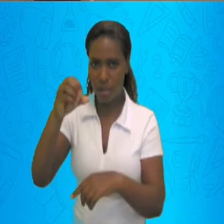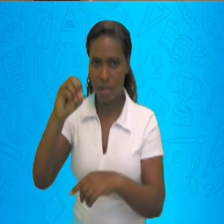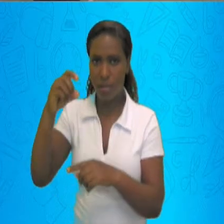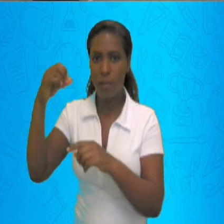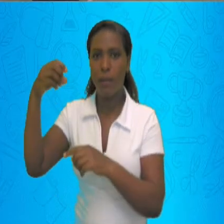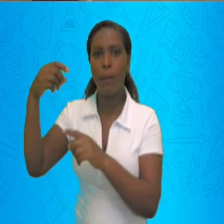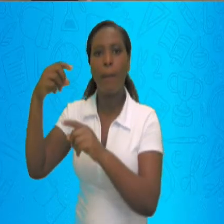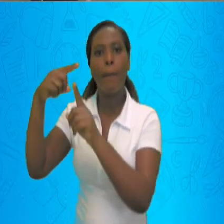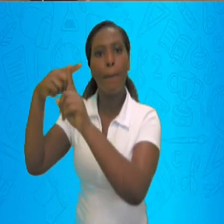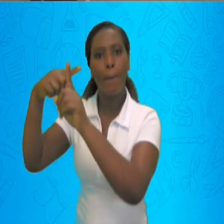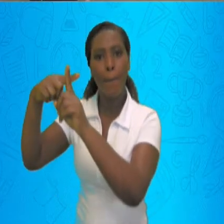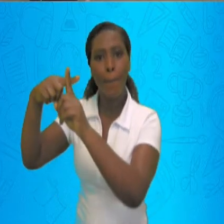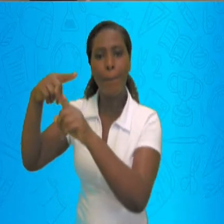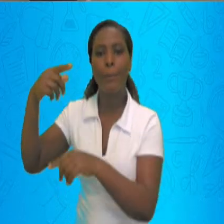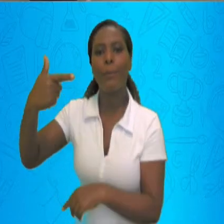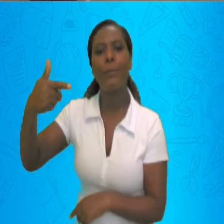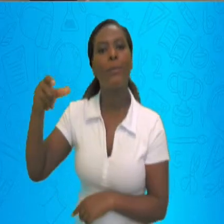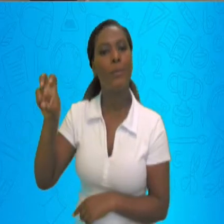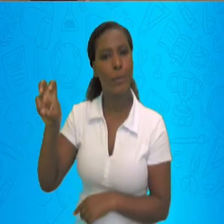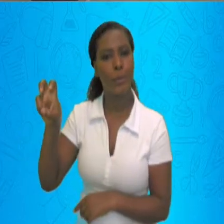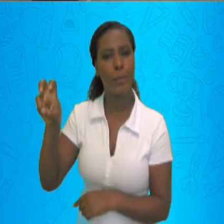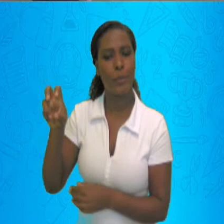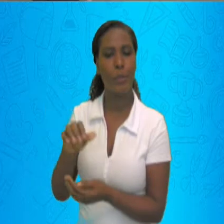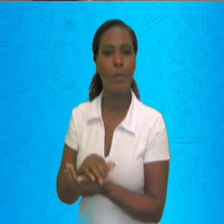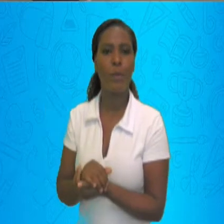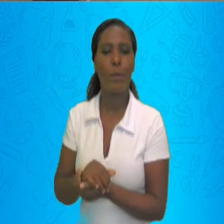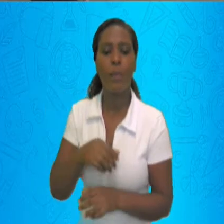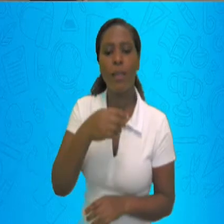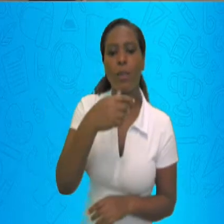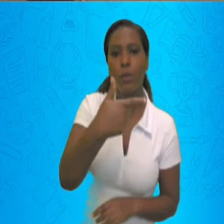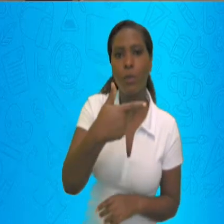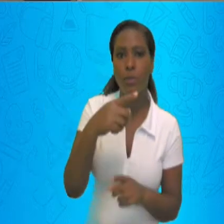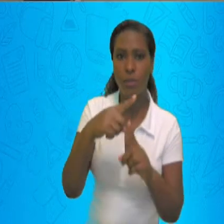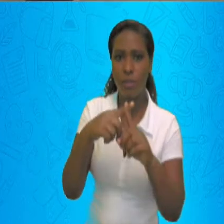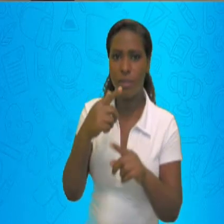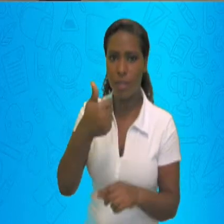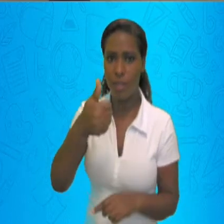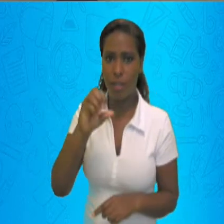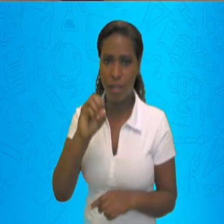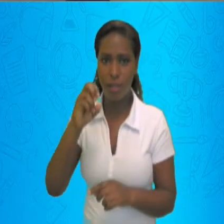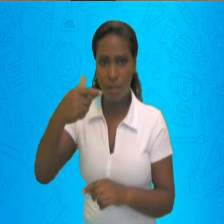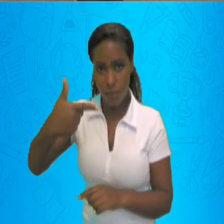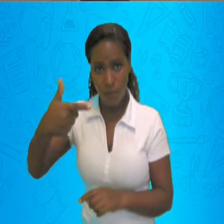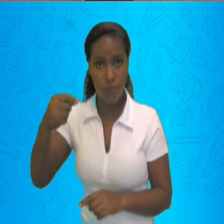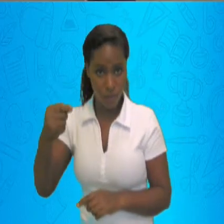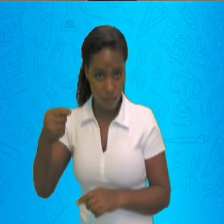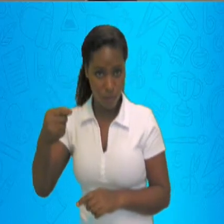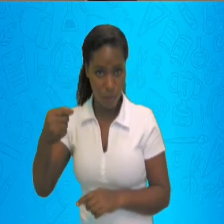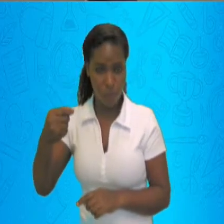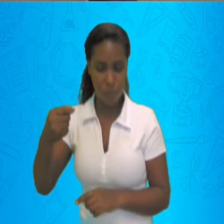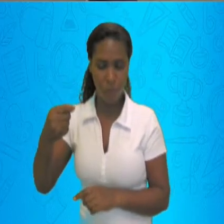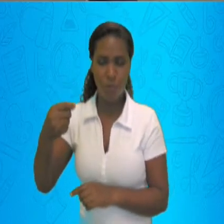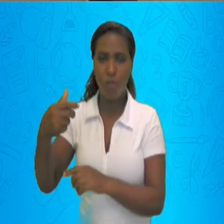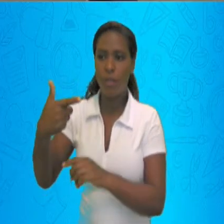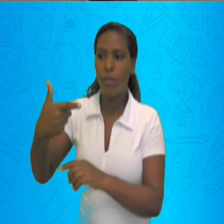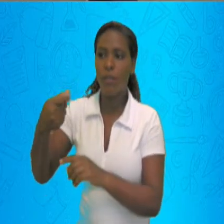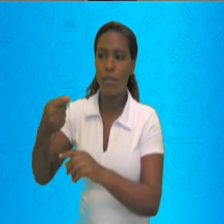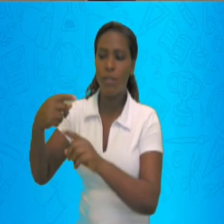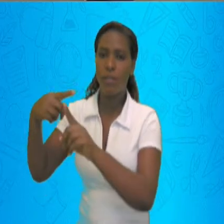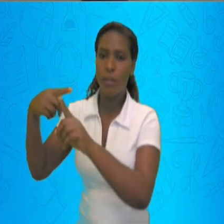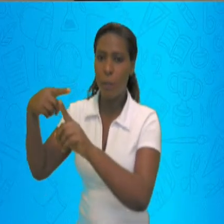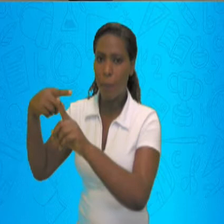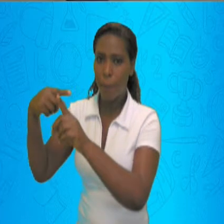10, 20. 20 mais 25, 45.